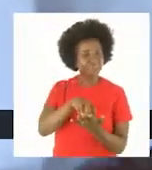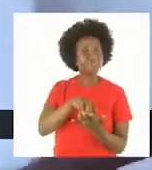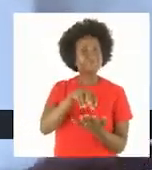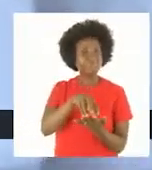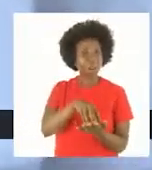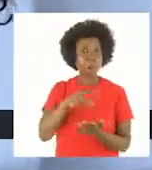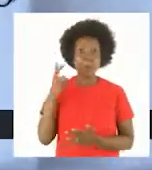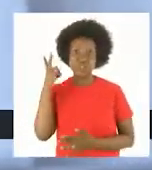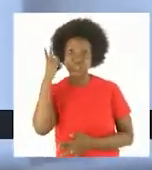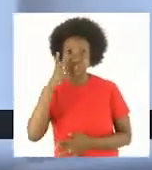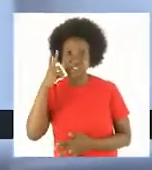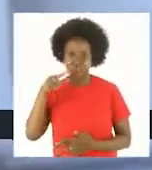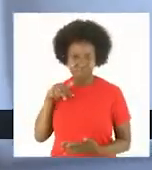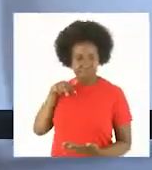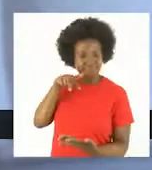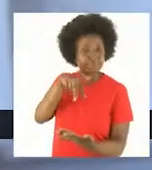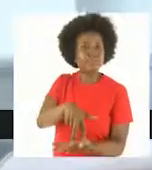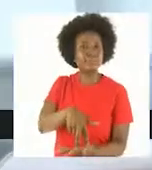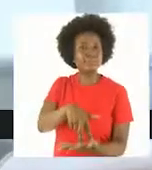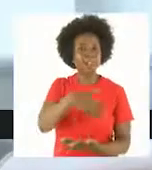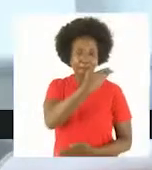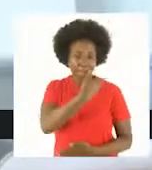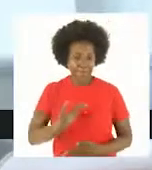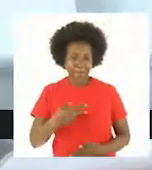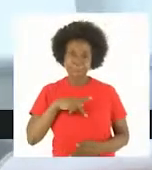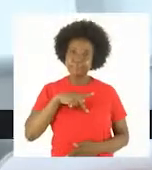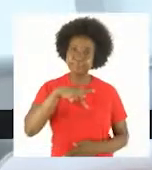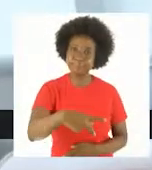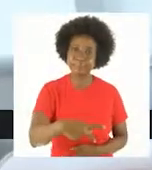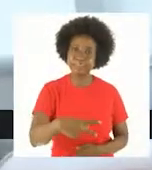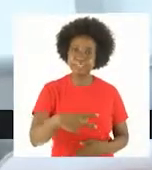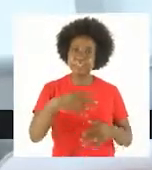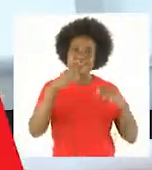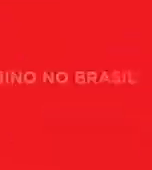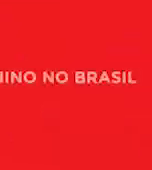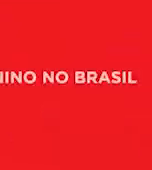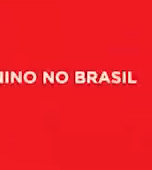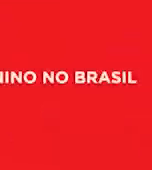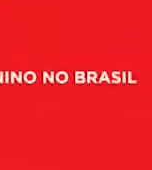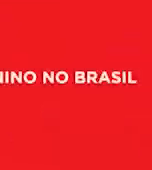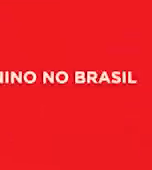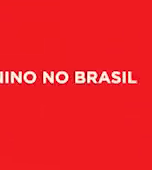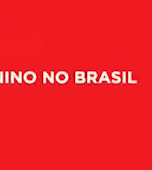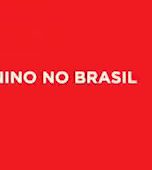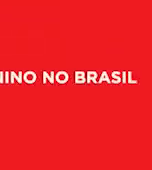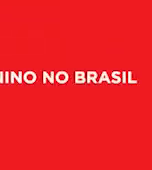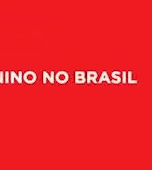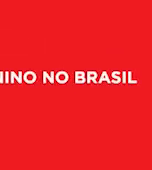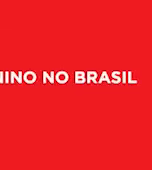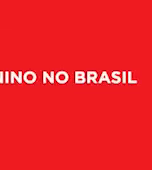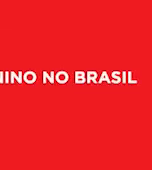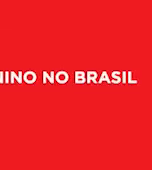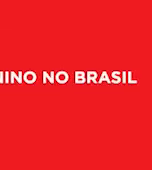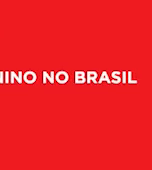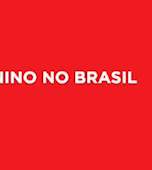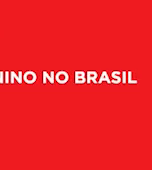da Câmara de Vereadoras até a Presidência da República. Eu não tenho dúvida disso. Vote 13!